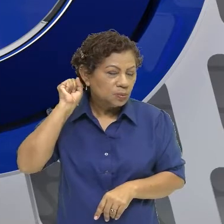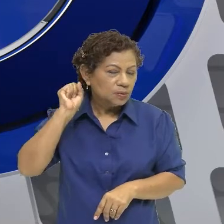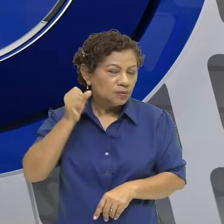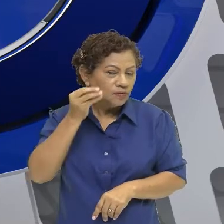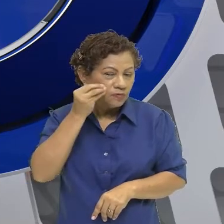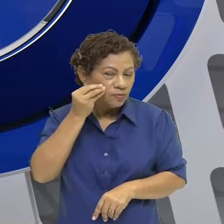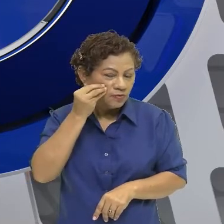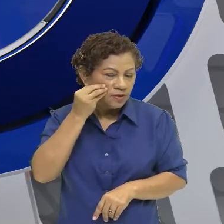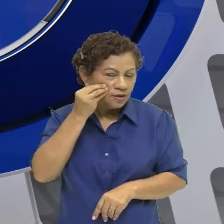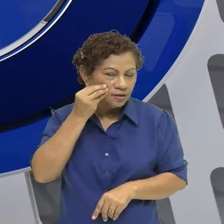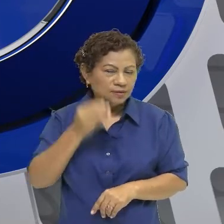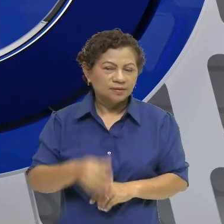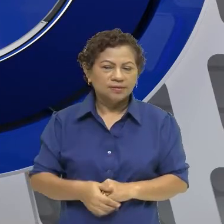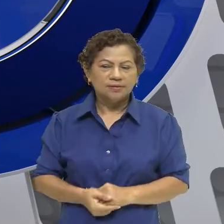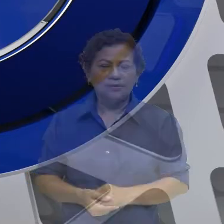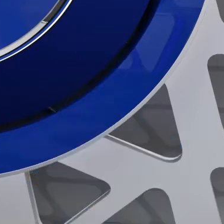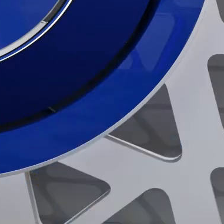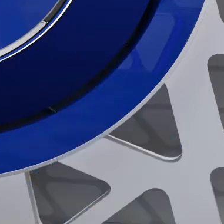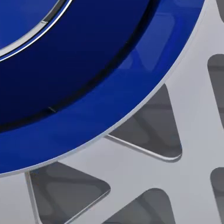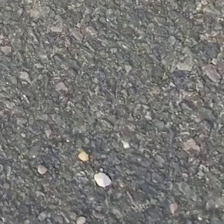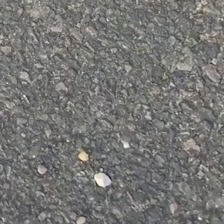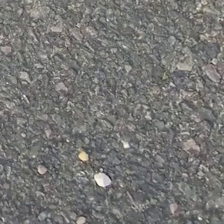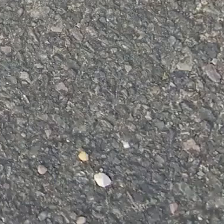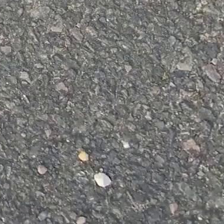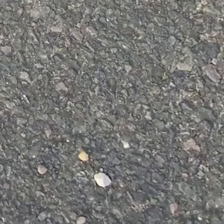Vamos escutar um pouquinho.